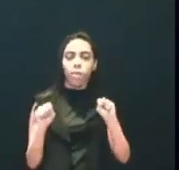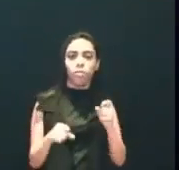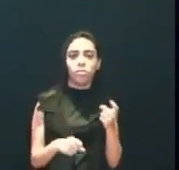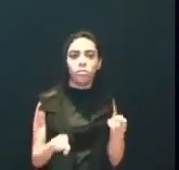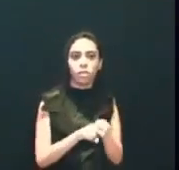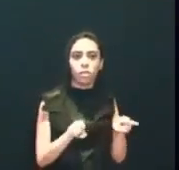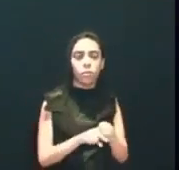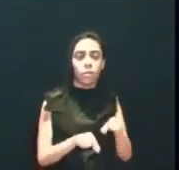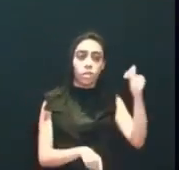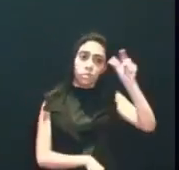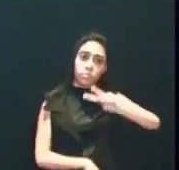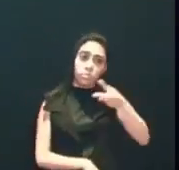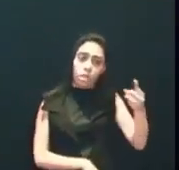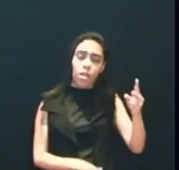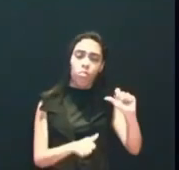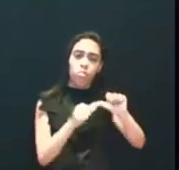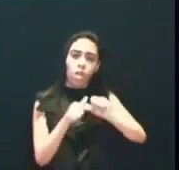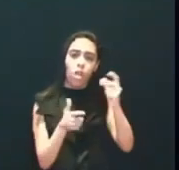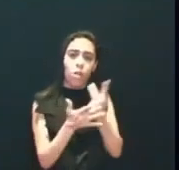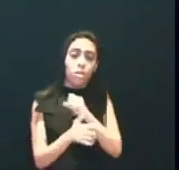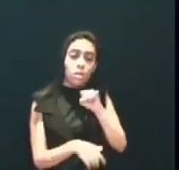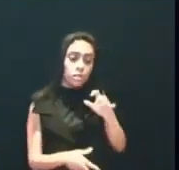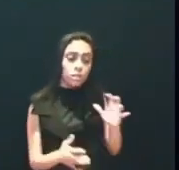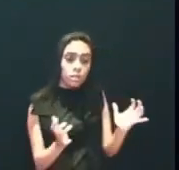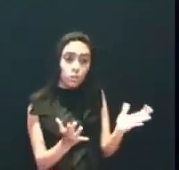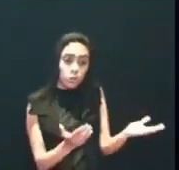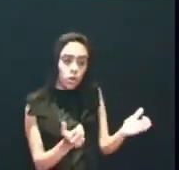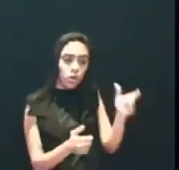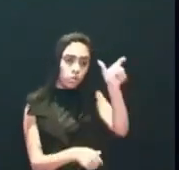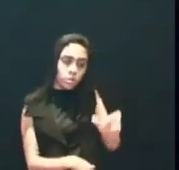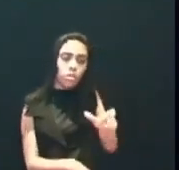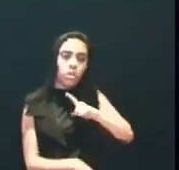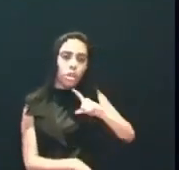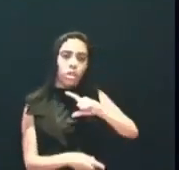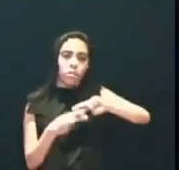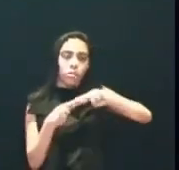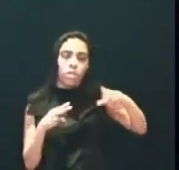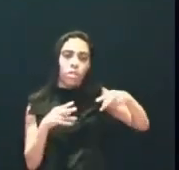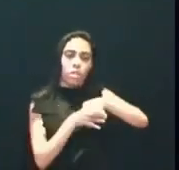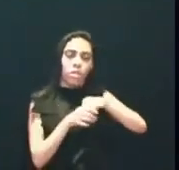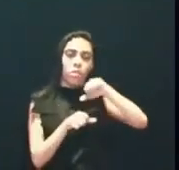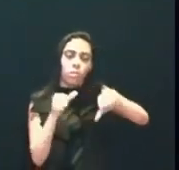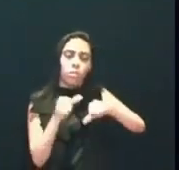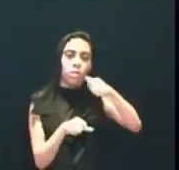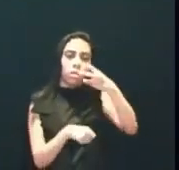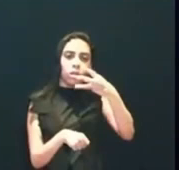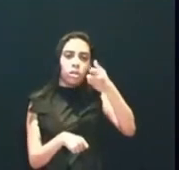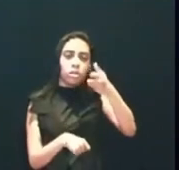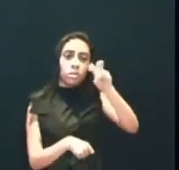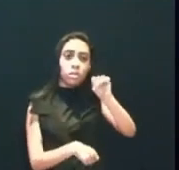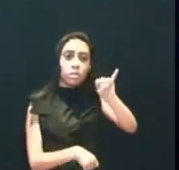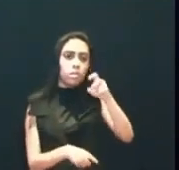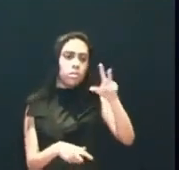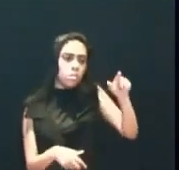mesmo um segundo transplante. Então, pacientes jovens que têm a mutação T315I, que tem 2 irmãos doadores, faz